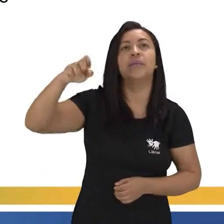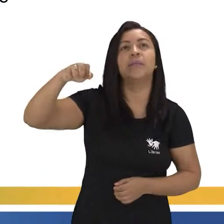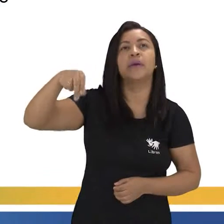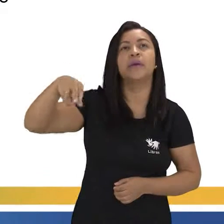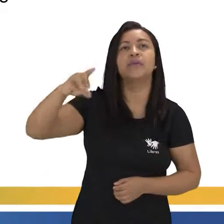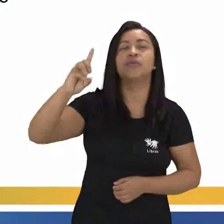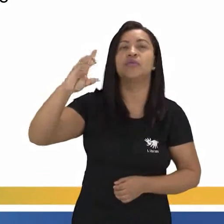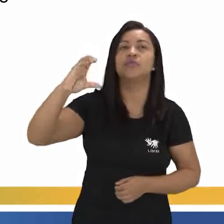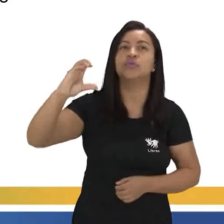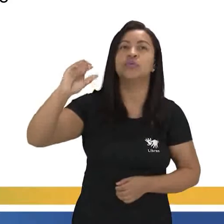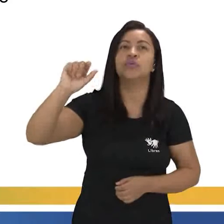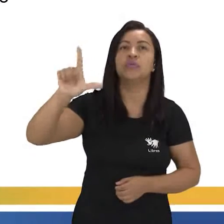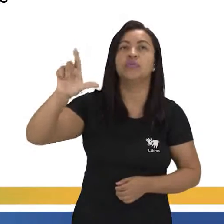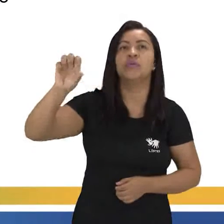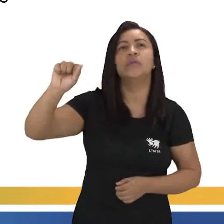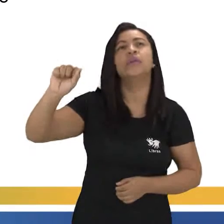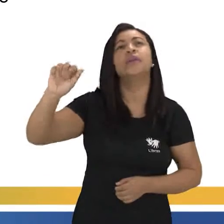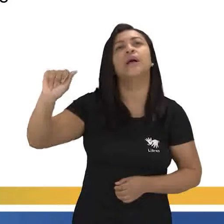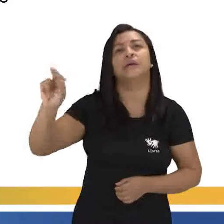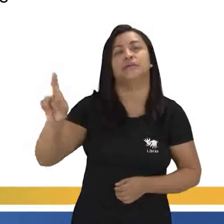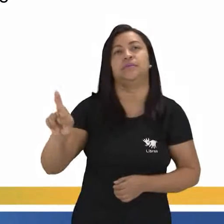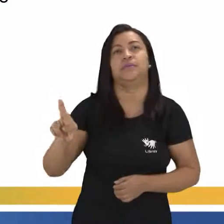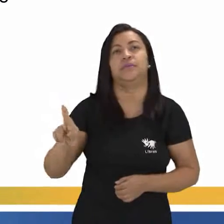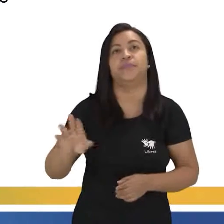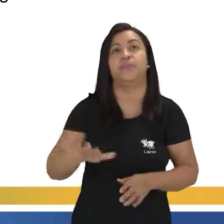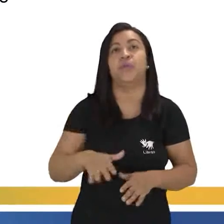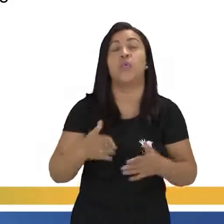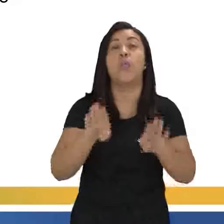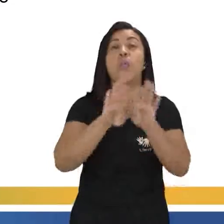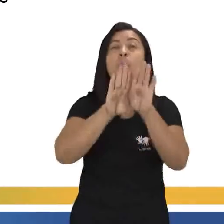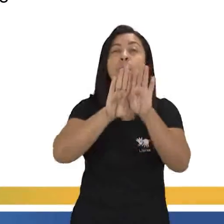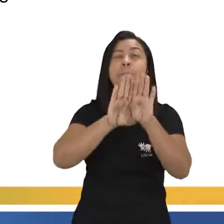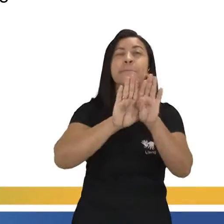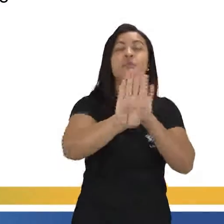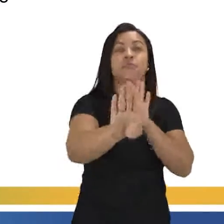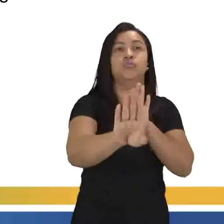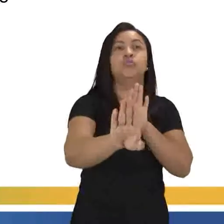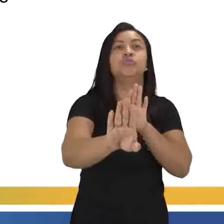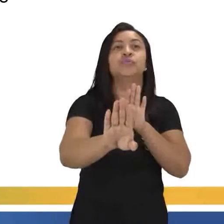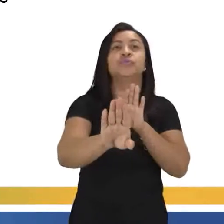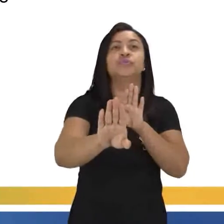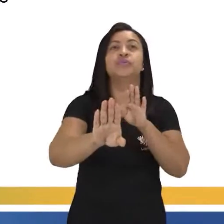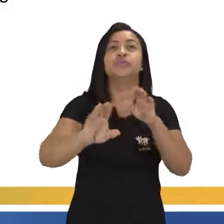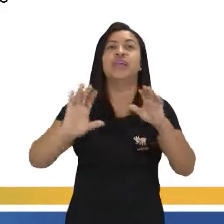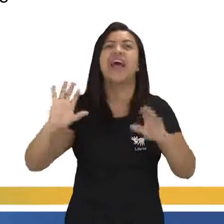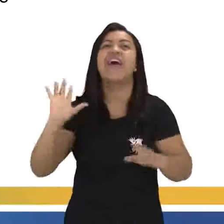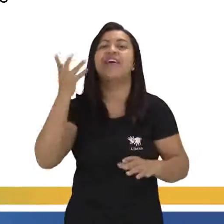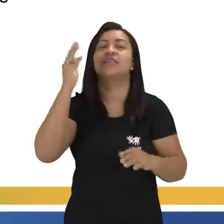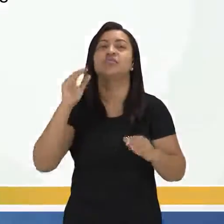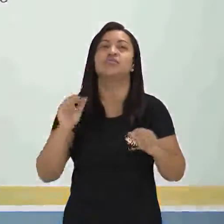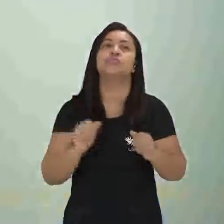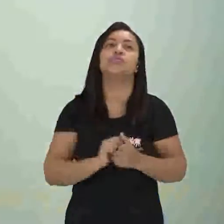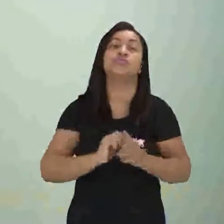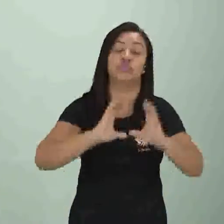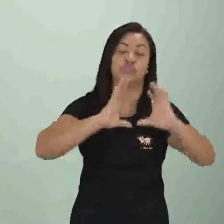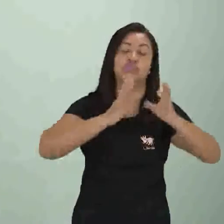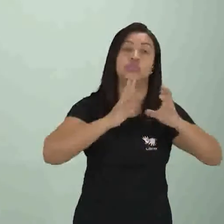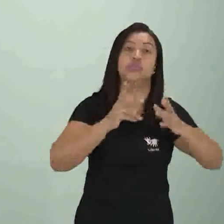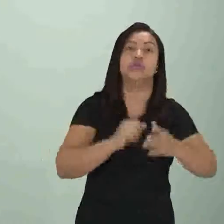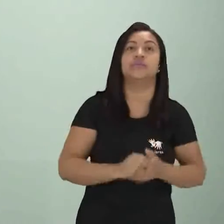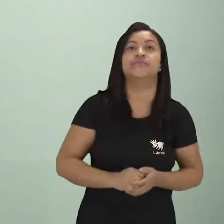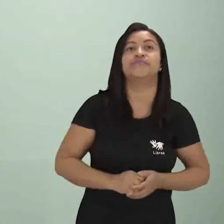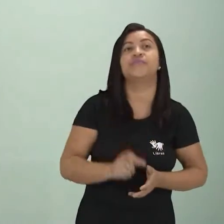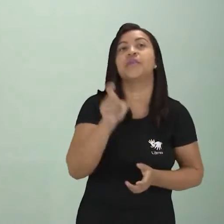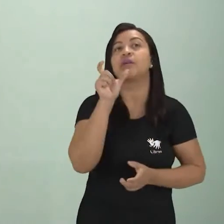movimento inicial, certo? Qual o impulso que a bola sofre graças à intervenção do goleiro? Só essa palavra